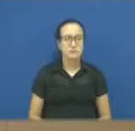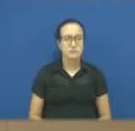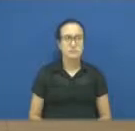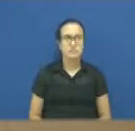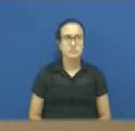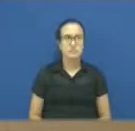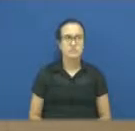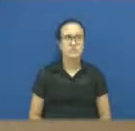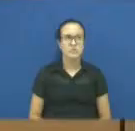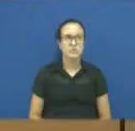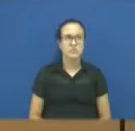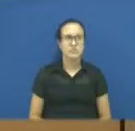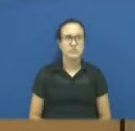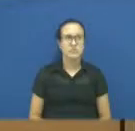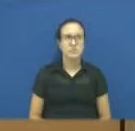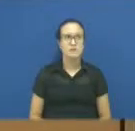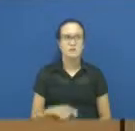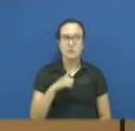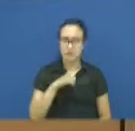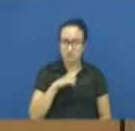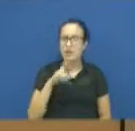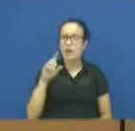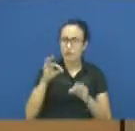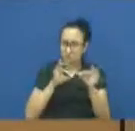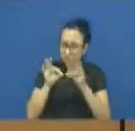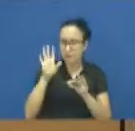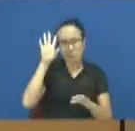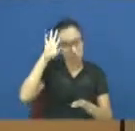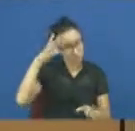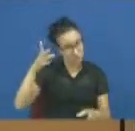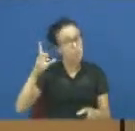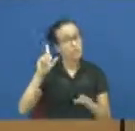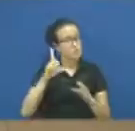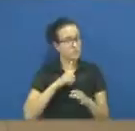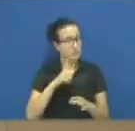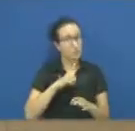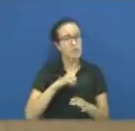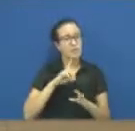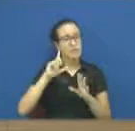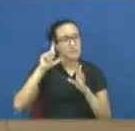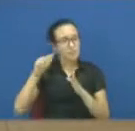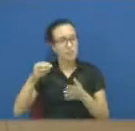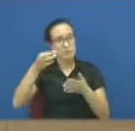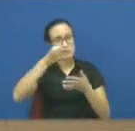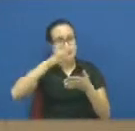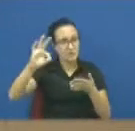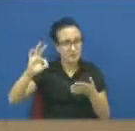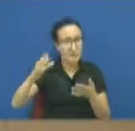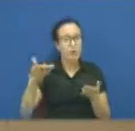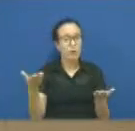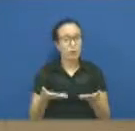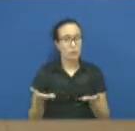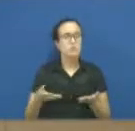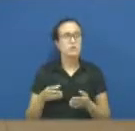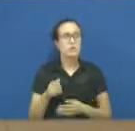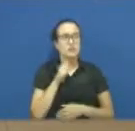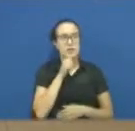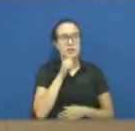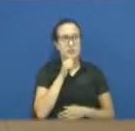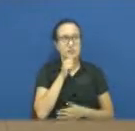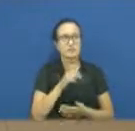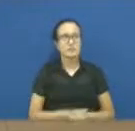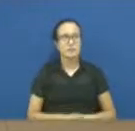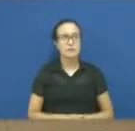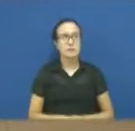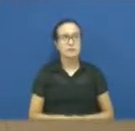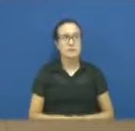projeto de resolução também? Sim, há um projeto de resolução e uma correção de inexatidão de texto para votar. Votaremos ainda hoje, antes que se encerre